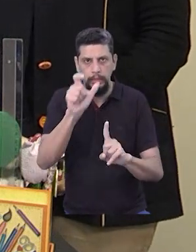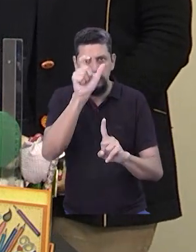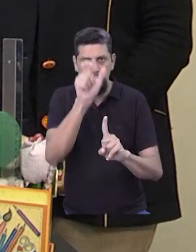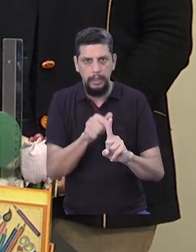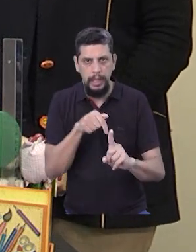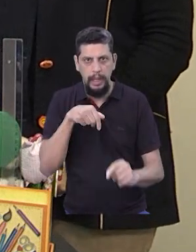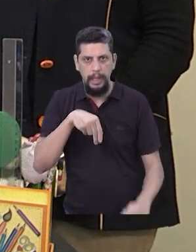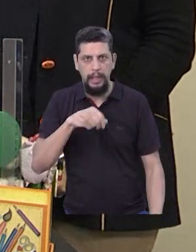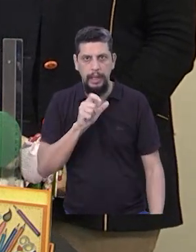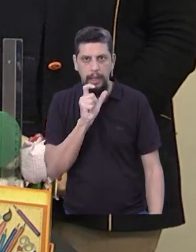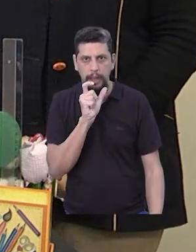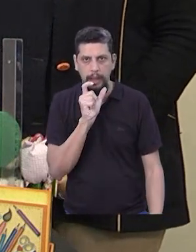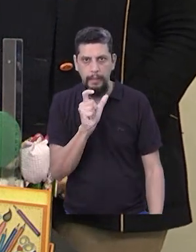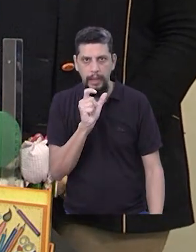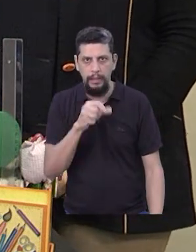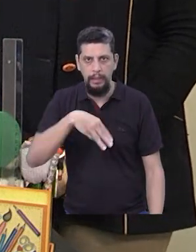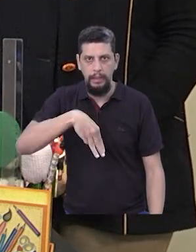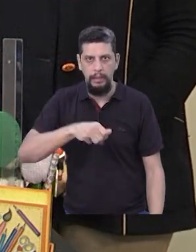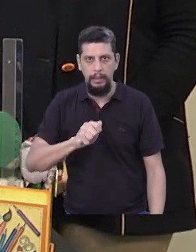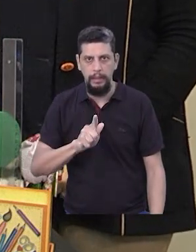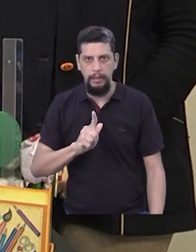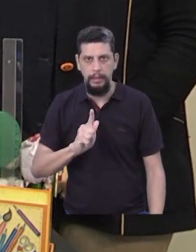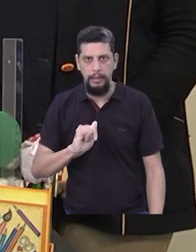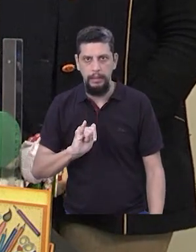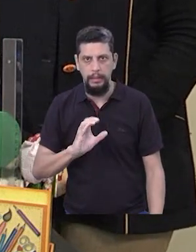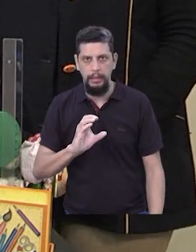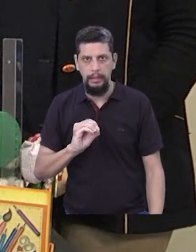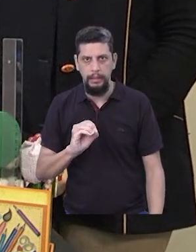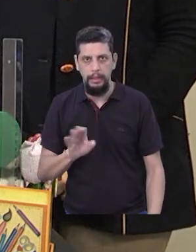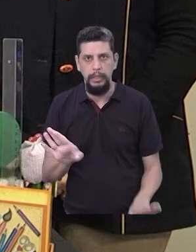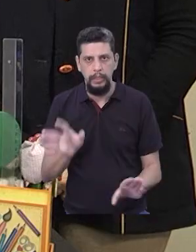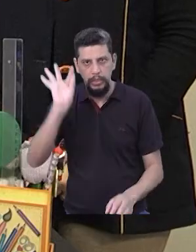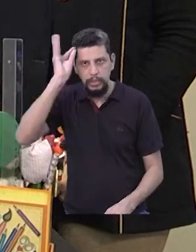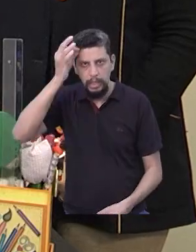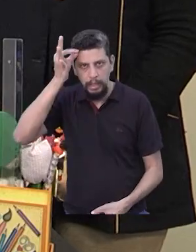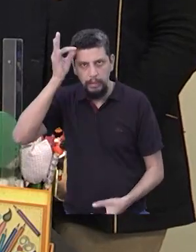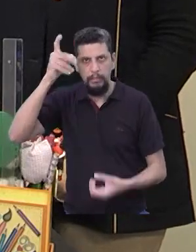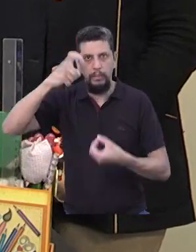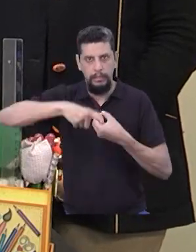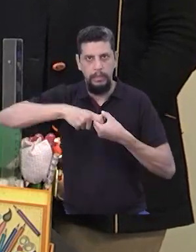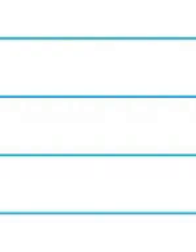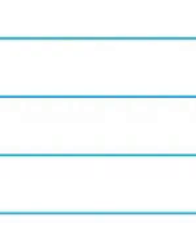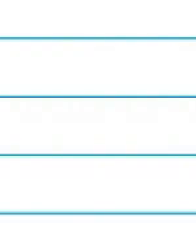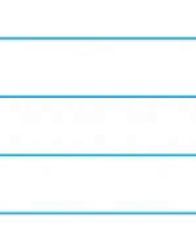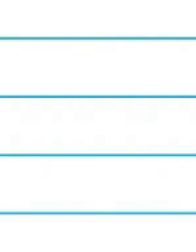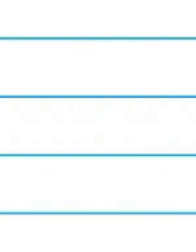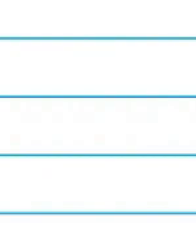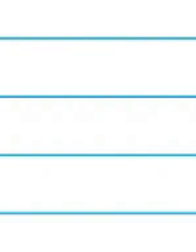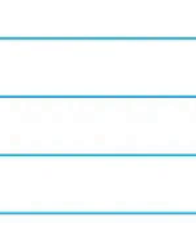crianças, anotem a palavra, as palavras mágico, Botura. E logo voltamos.